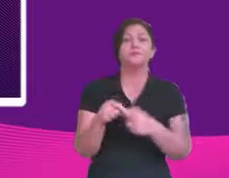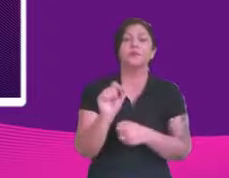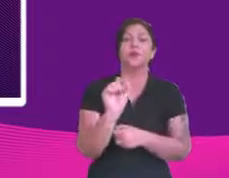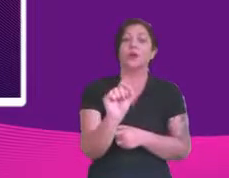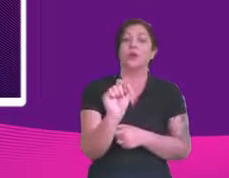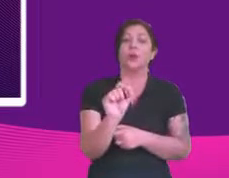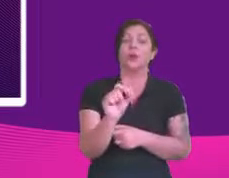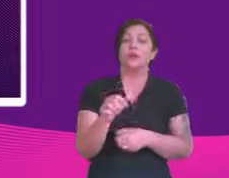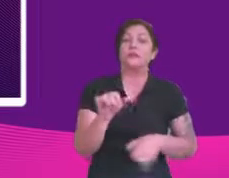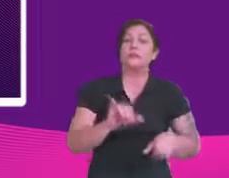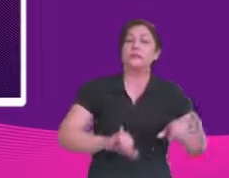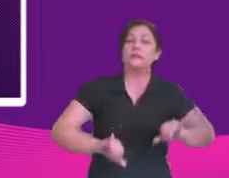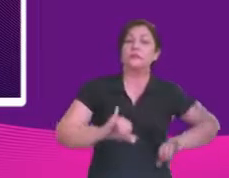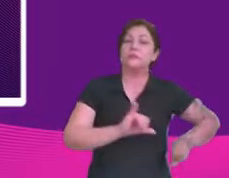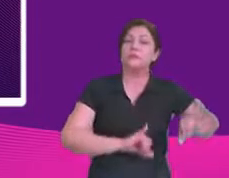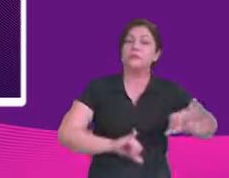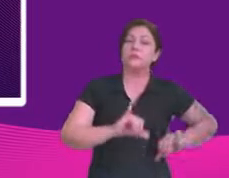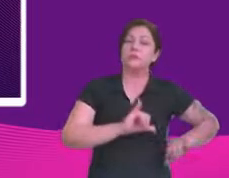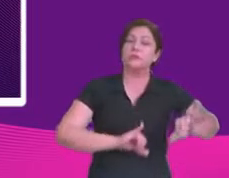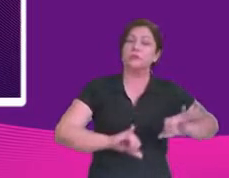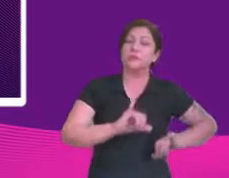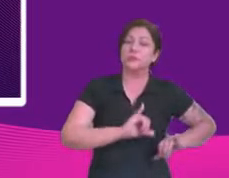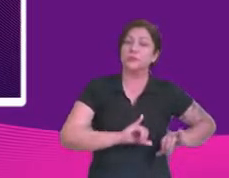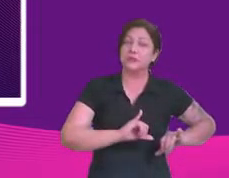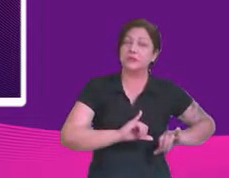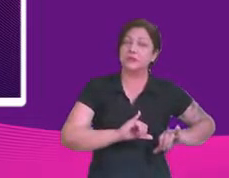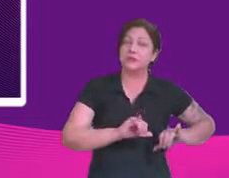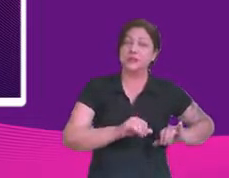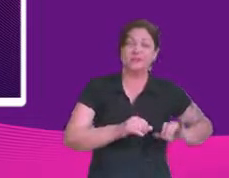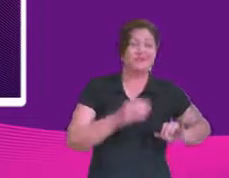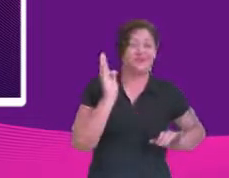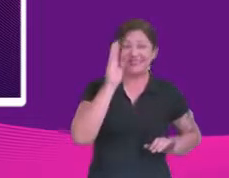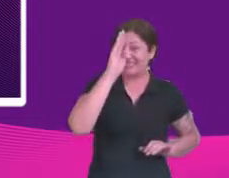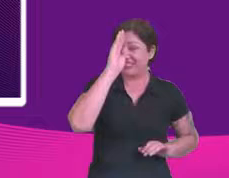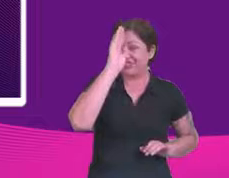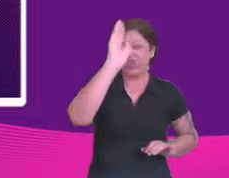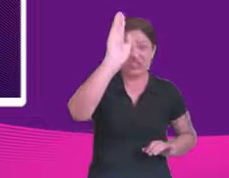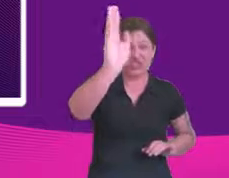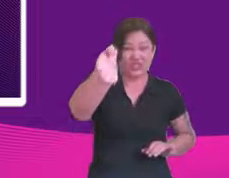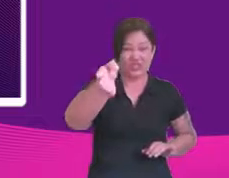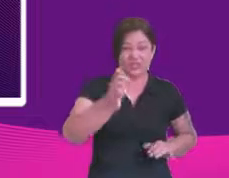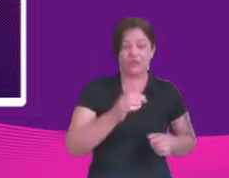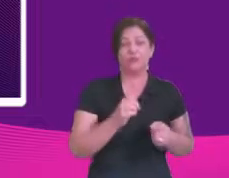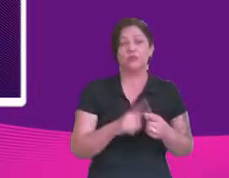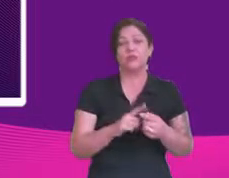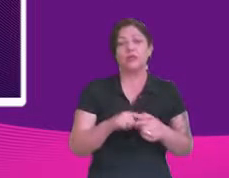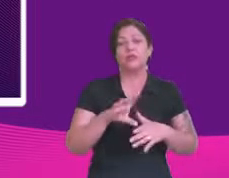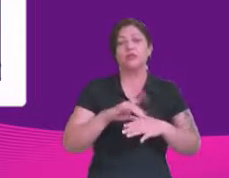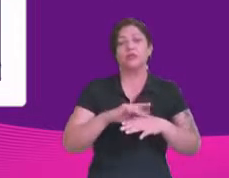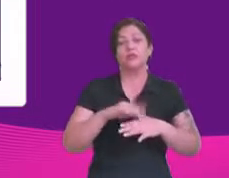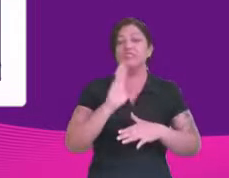hipertermoquimioterapia intraperitoneal, com o intuito de fazer que essa paciente ficasse livre de doença.